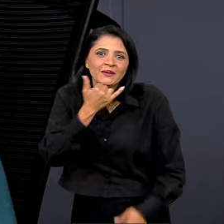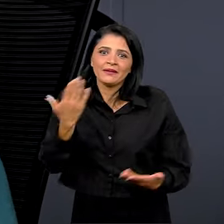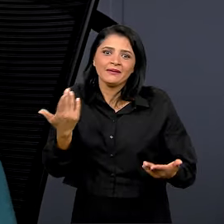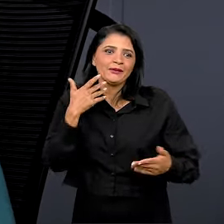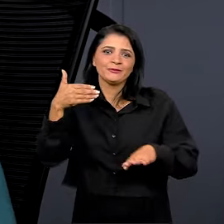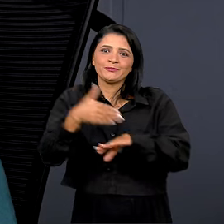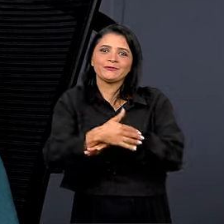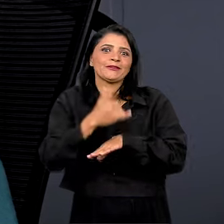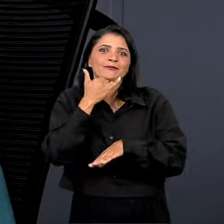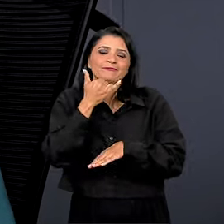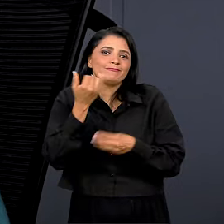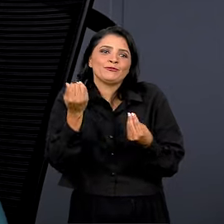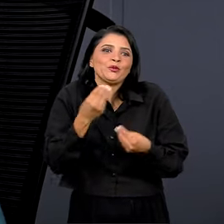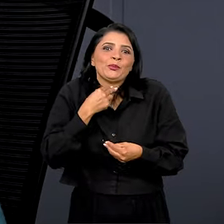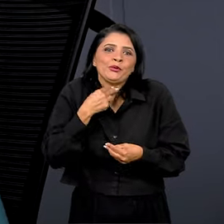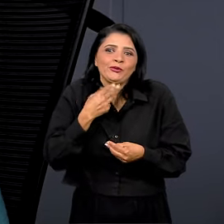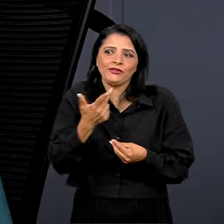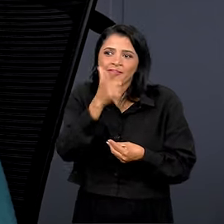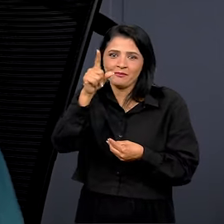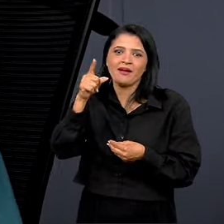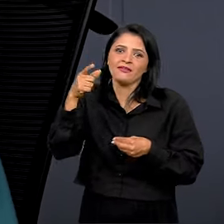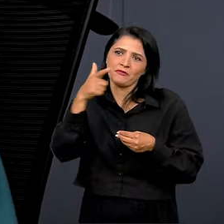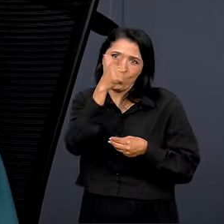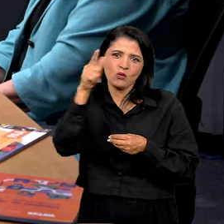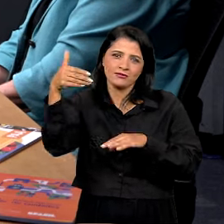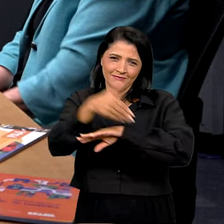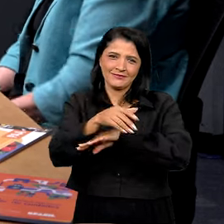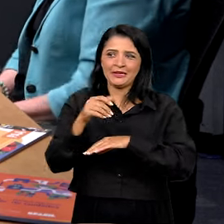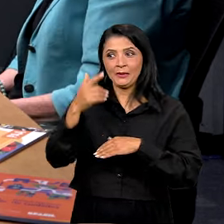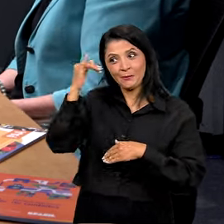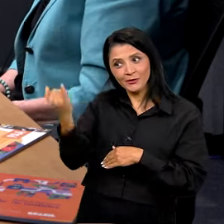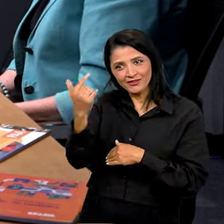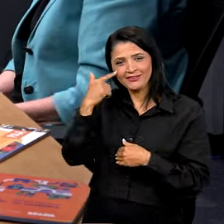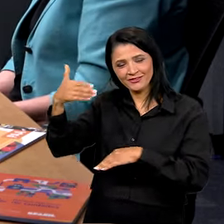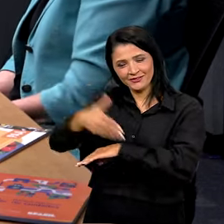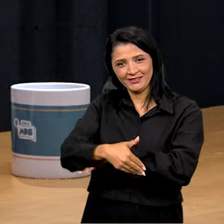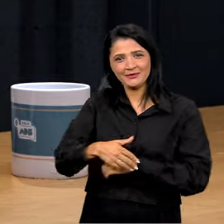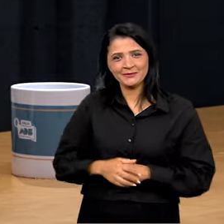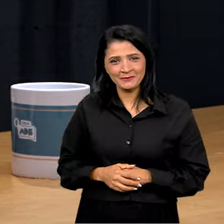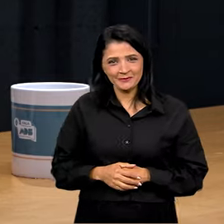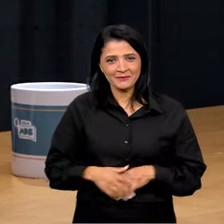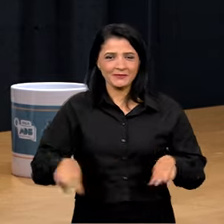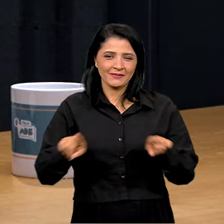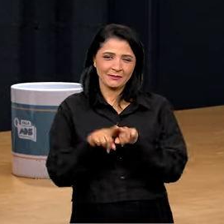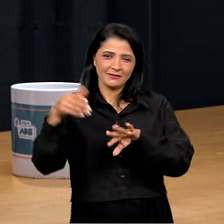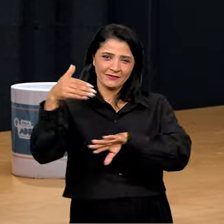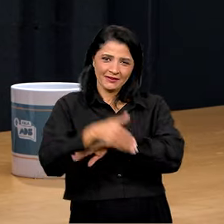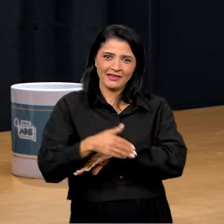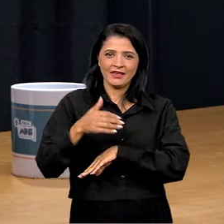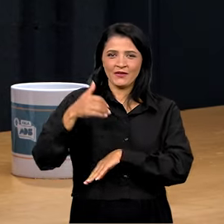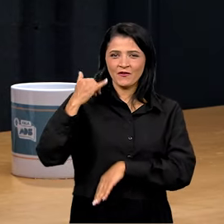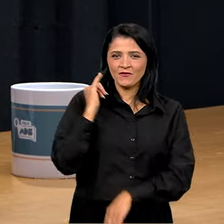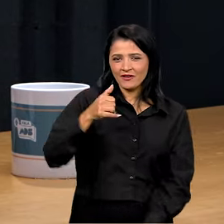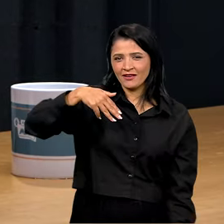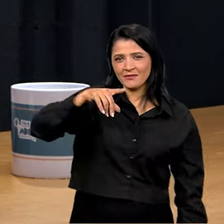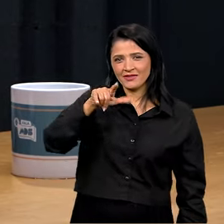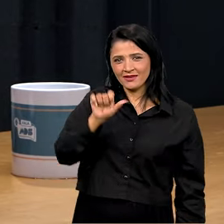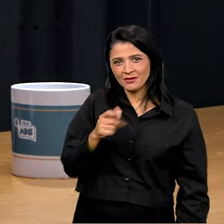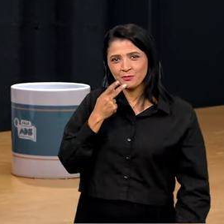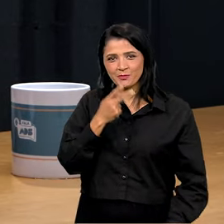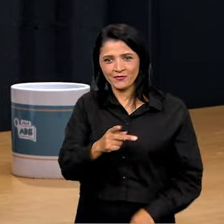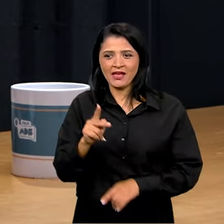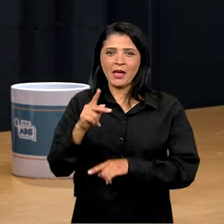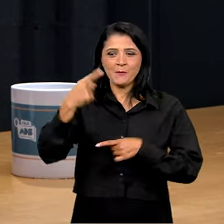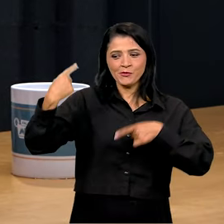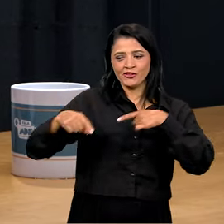vezes que eu não pude vir mas estou à disposição para outras o importante é que veio quem também esteve aqui no Fala e m DS para falar